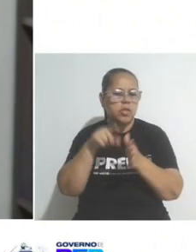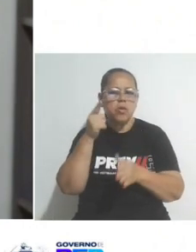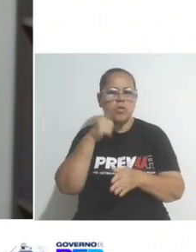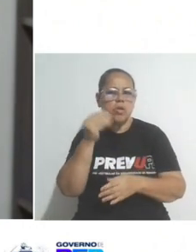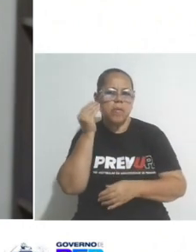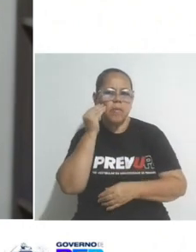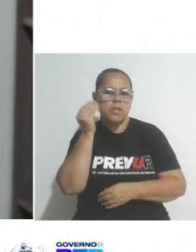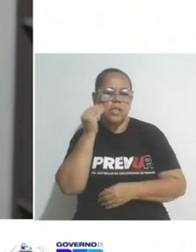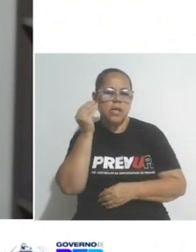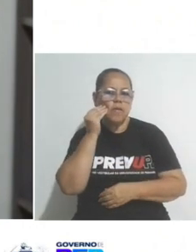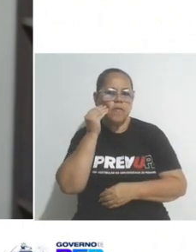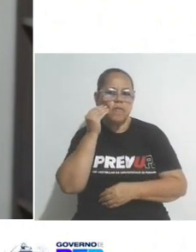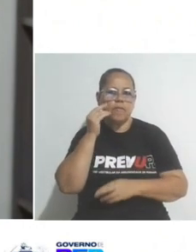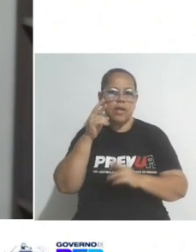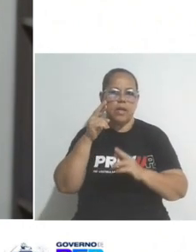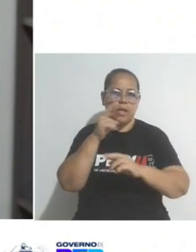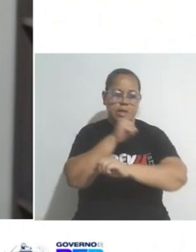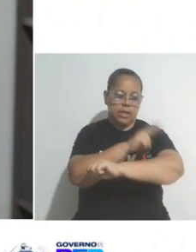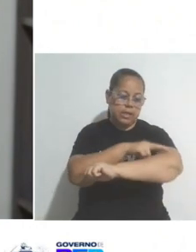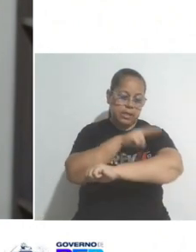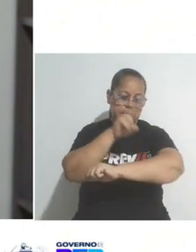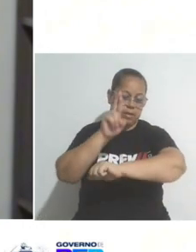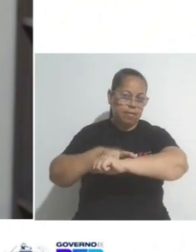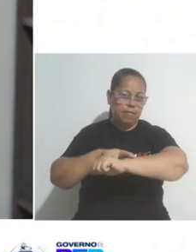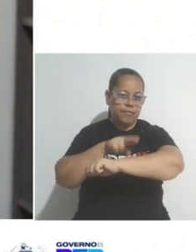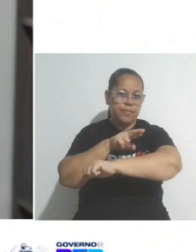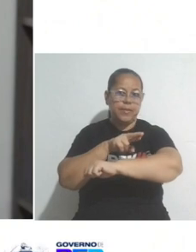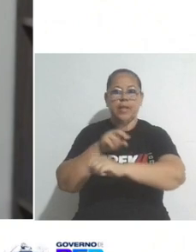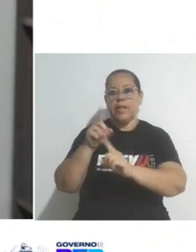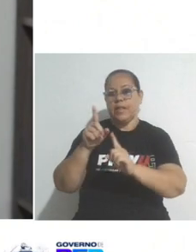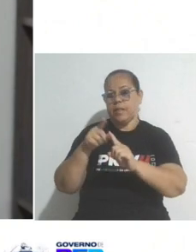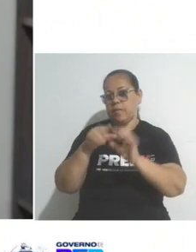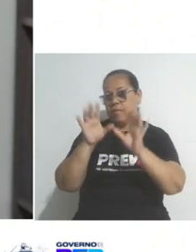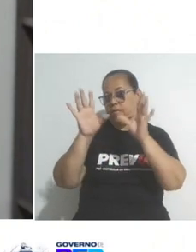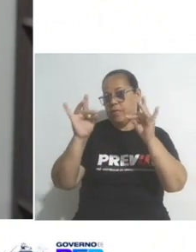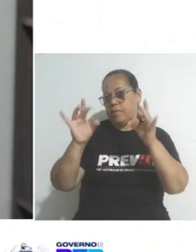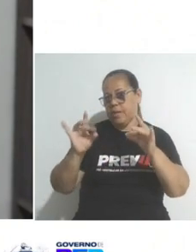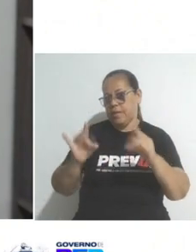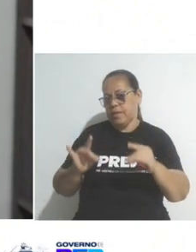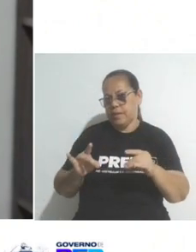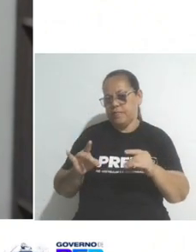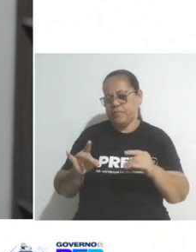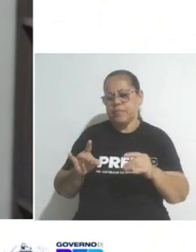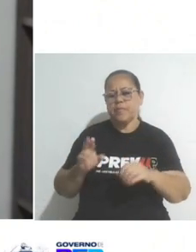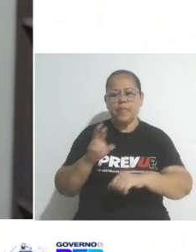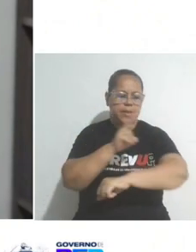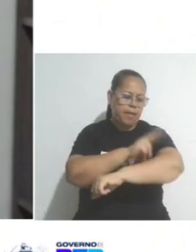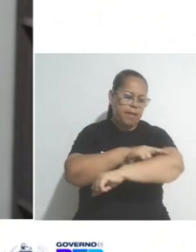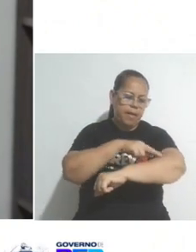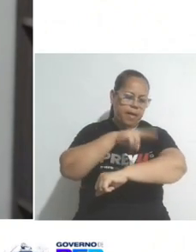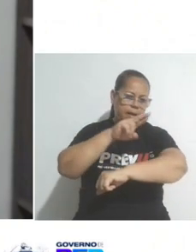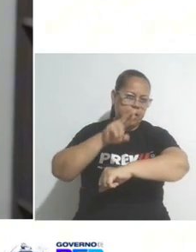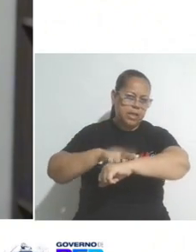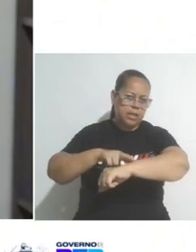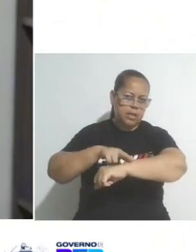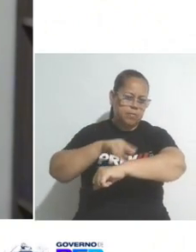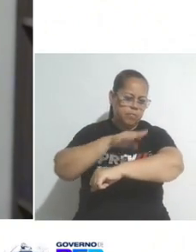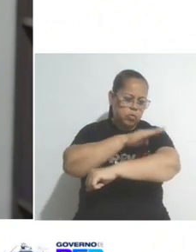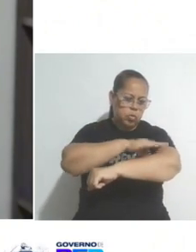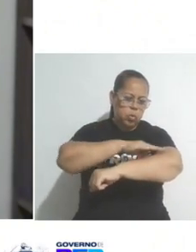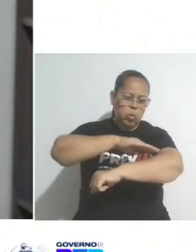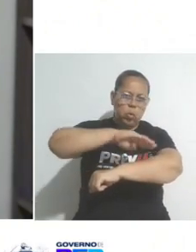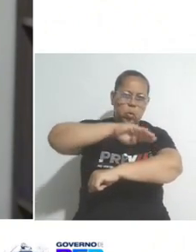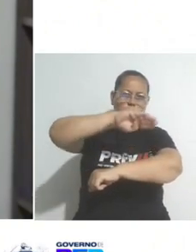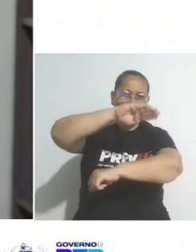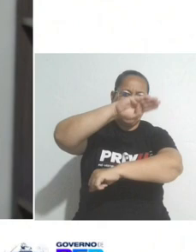observar esse relevo com mais detalhe o relevo de isselbergs uma formação rochosa em isselbergs